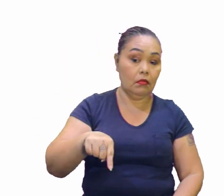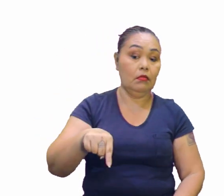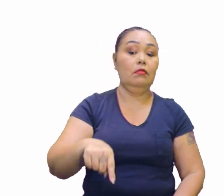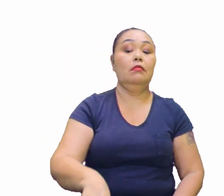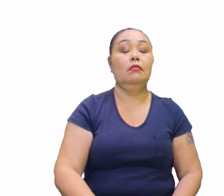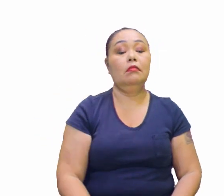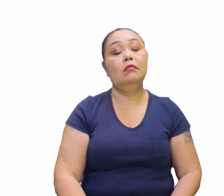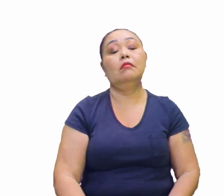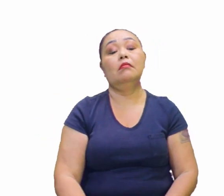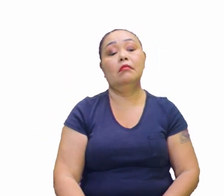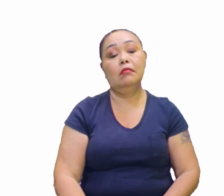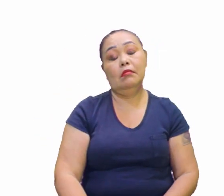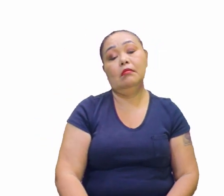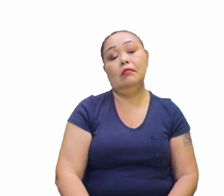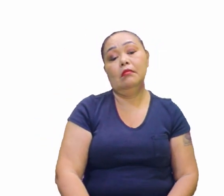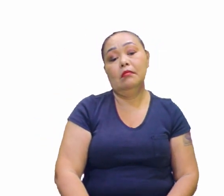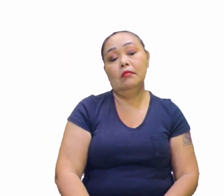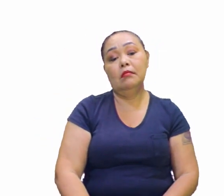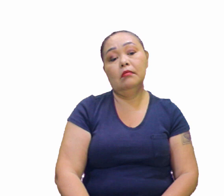ok?